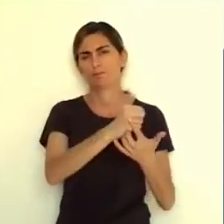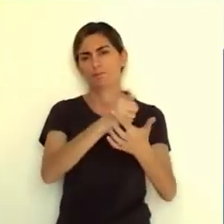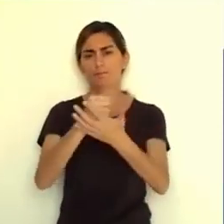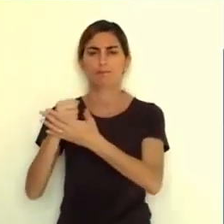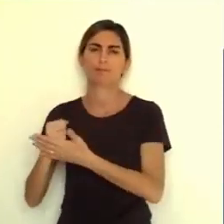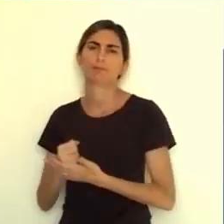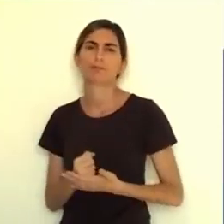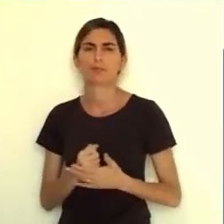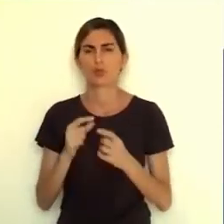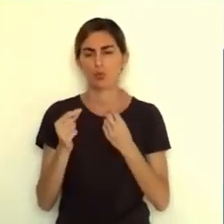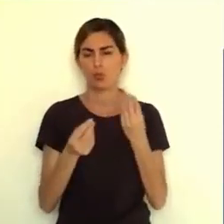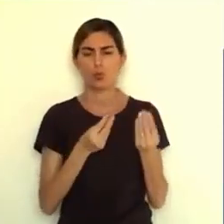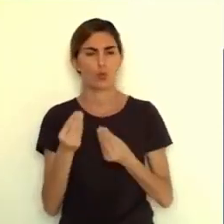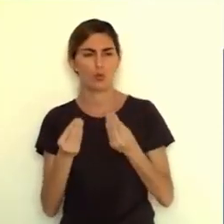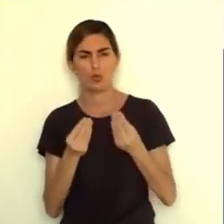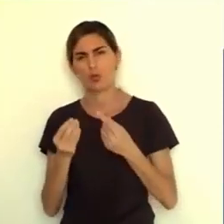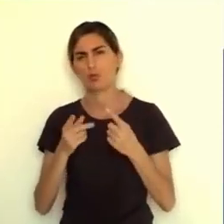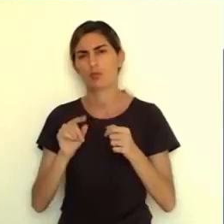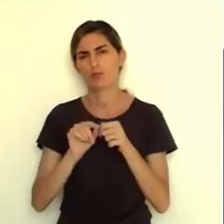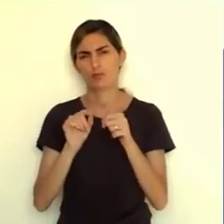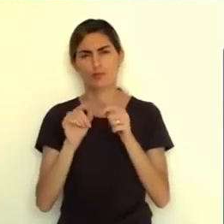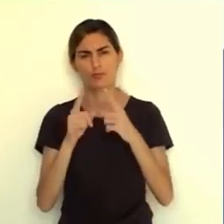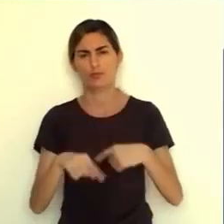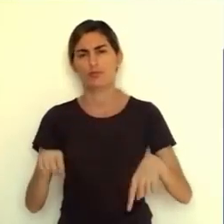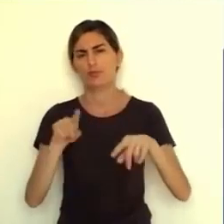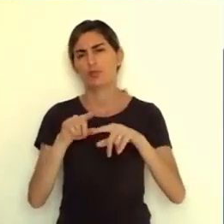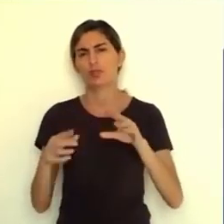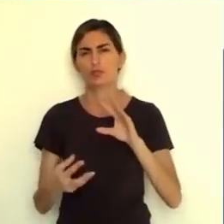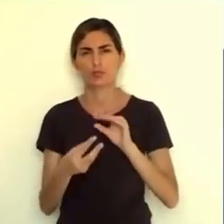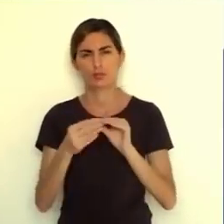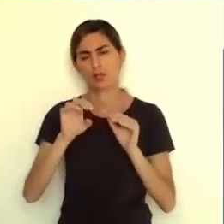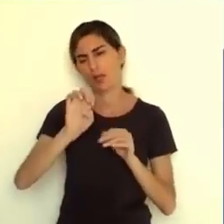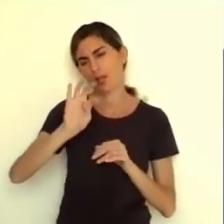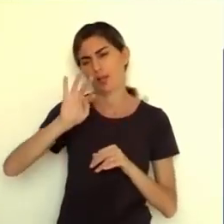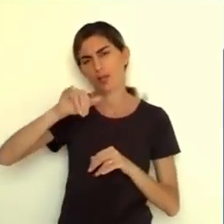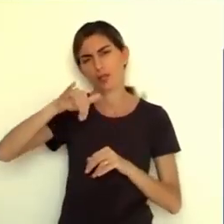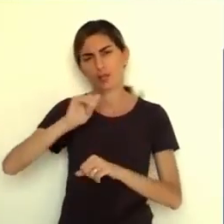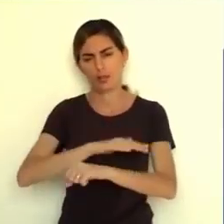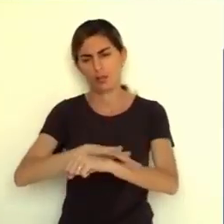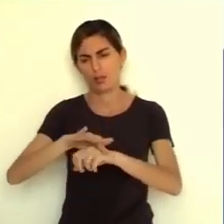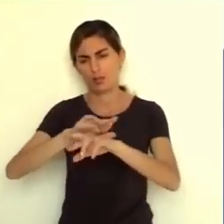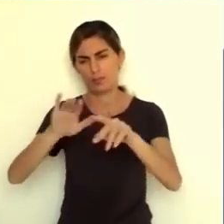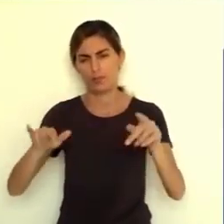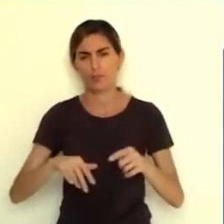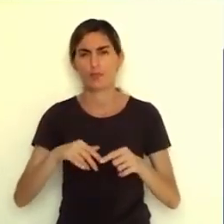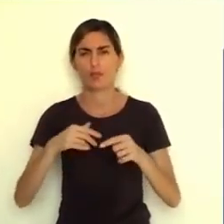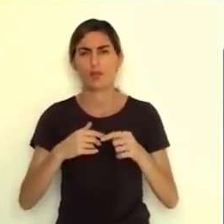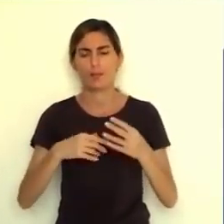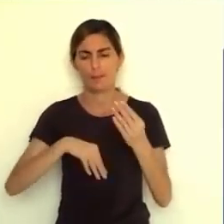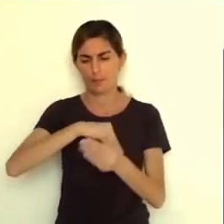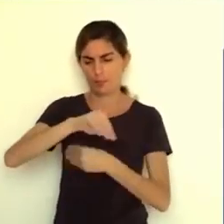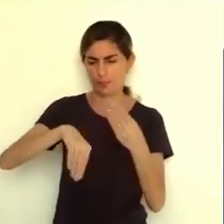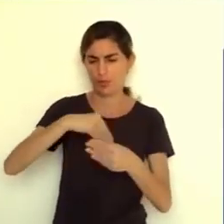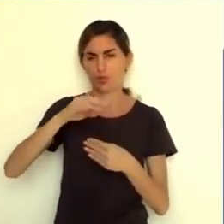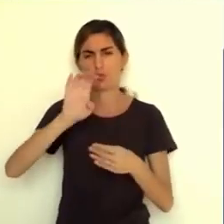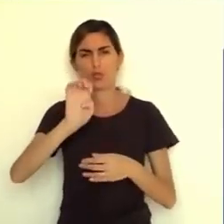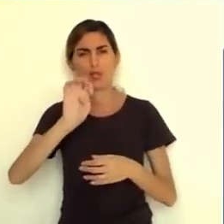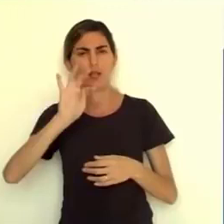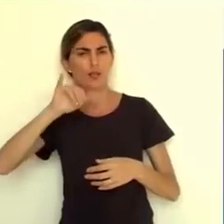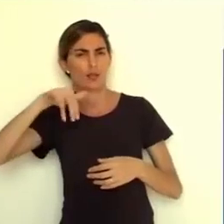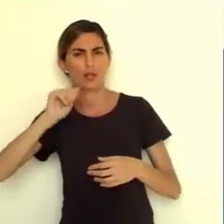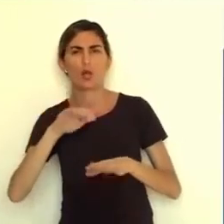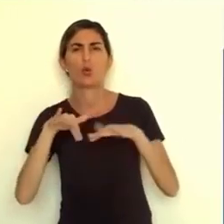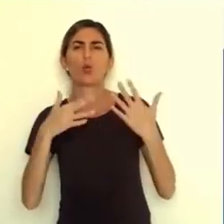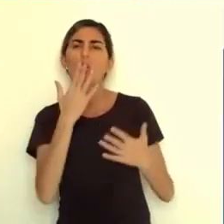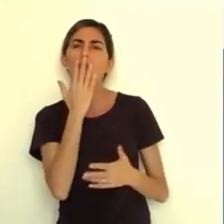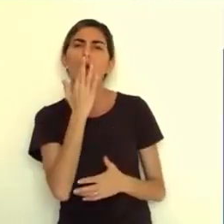de contribuições e que conformam essa composição étnica mais geral. Então, mediante tanta mistura de